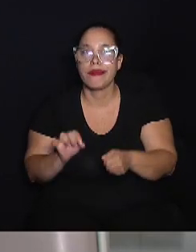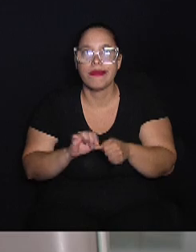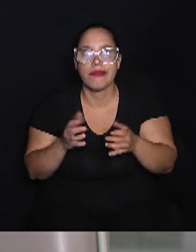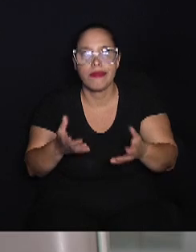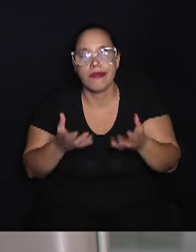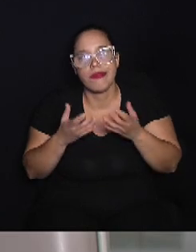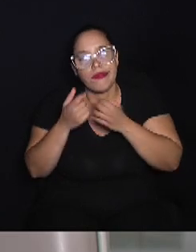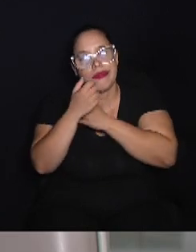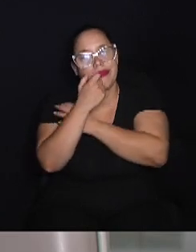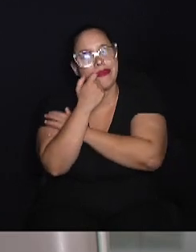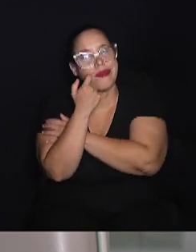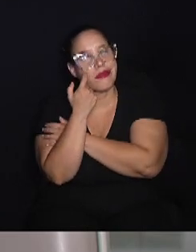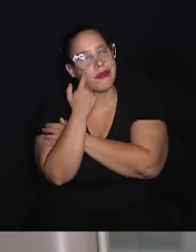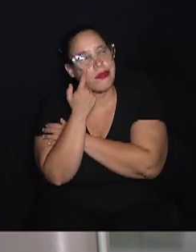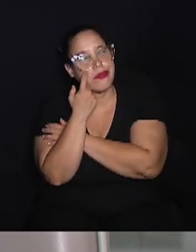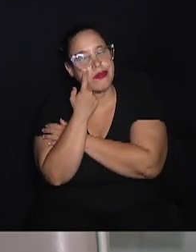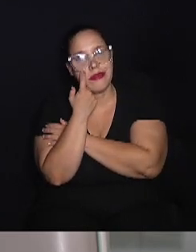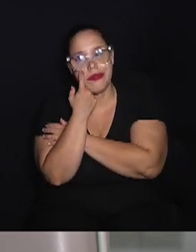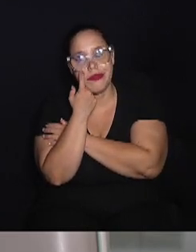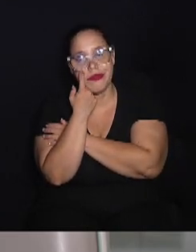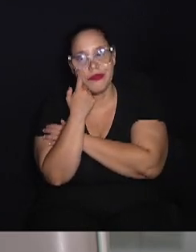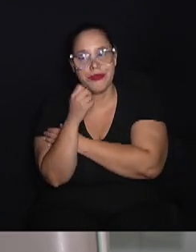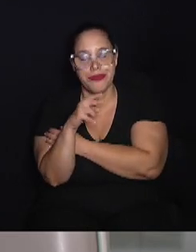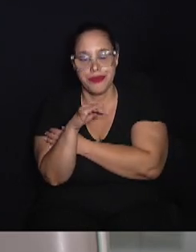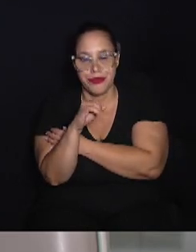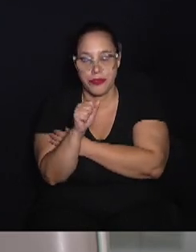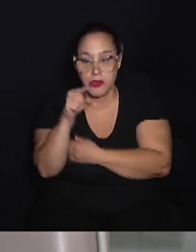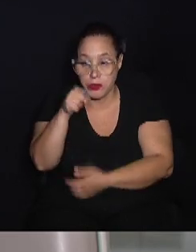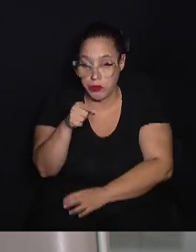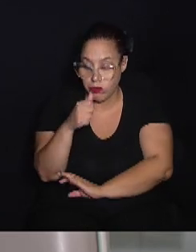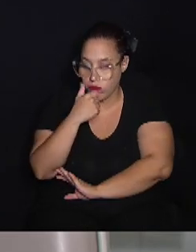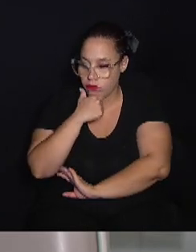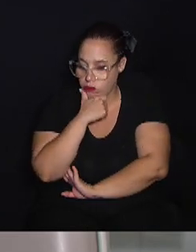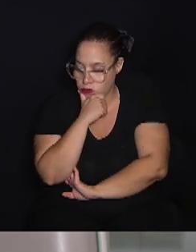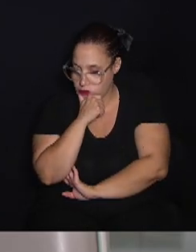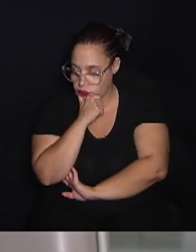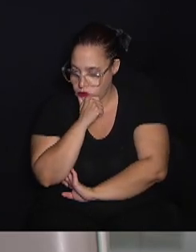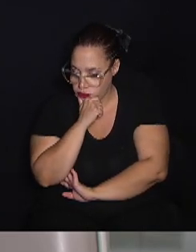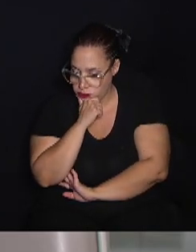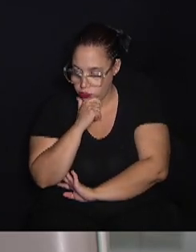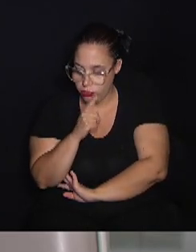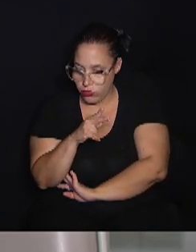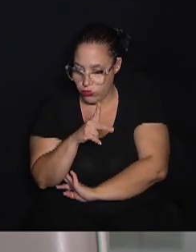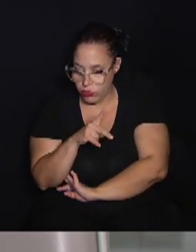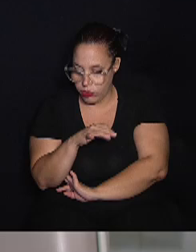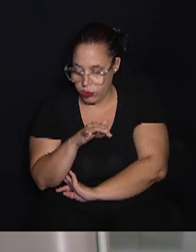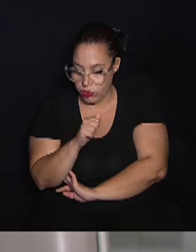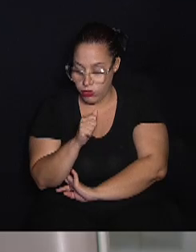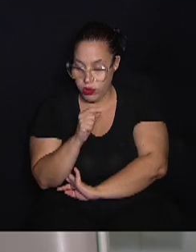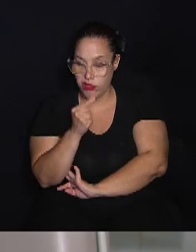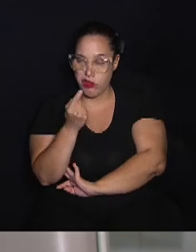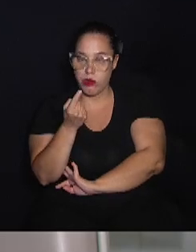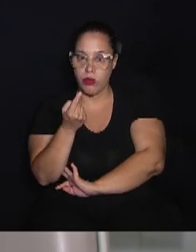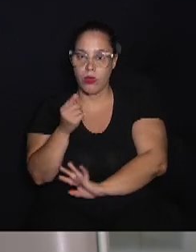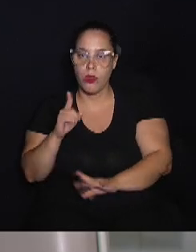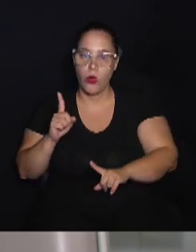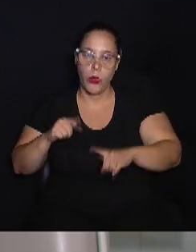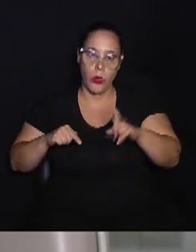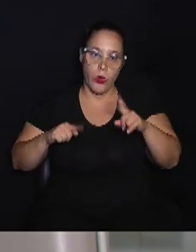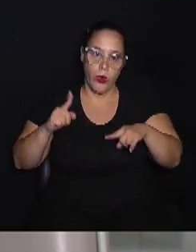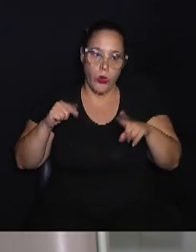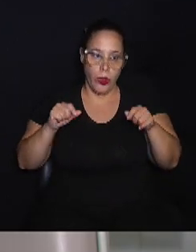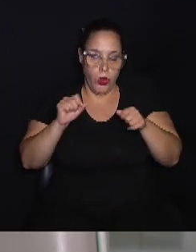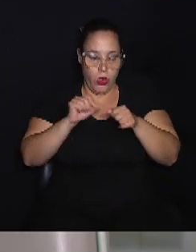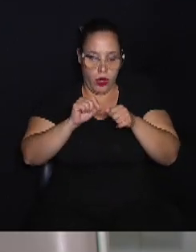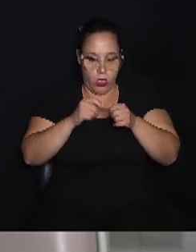determinada eh substância daquela daquela planta né e dependendo de como é feito